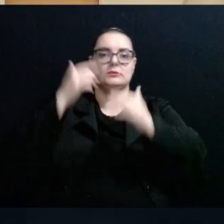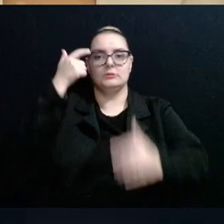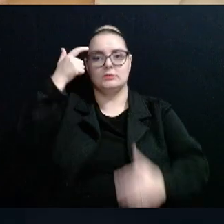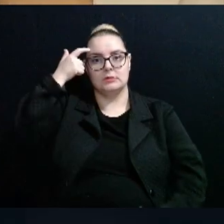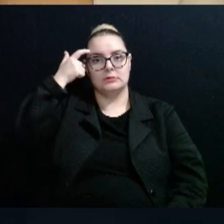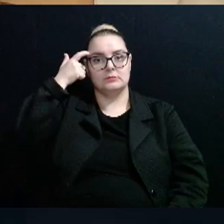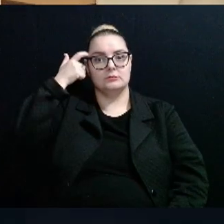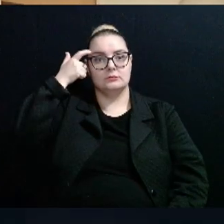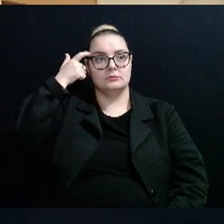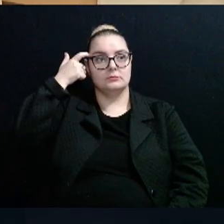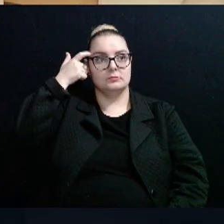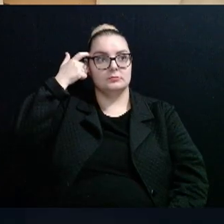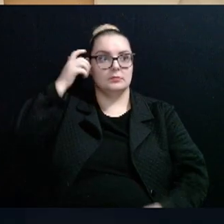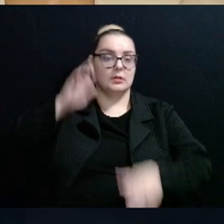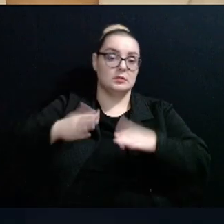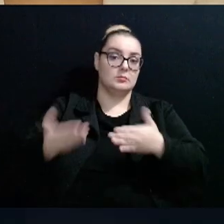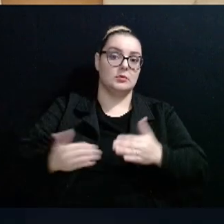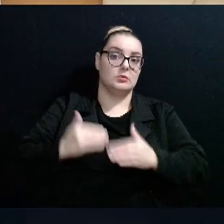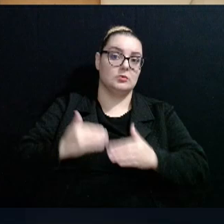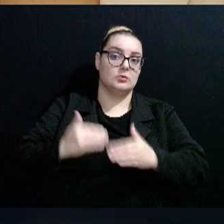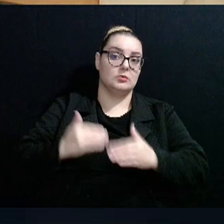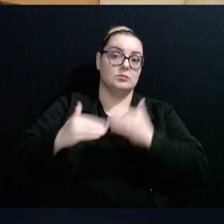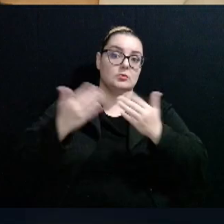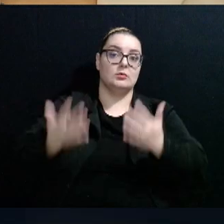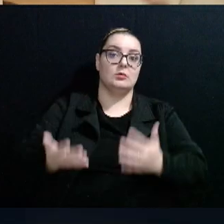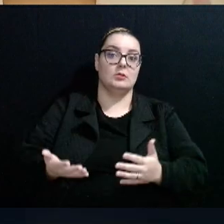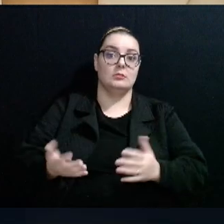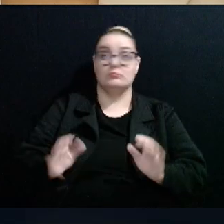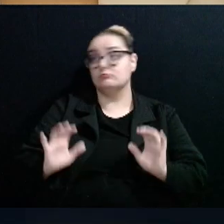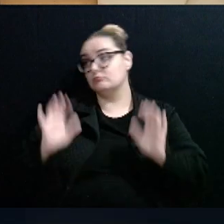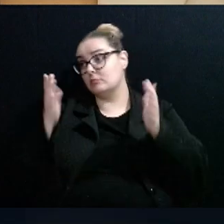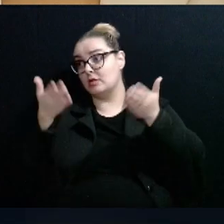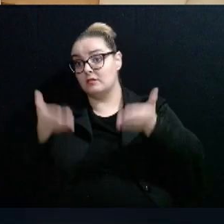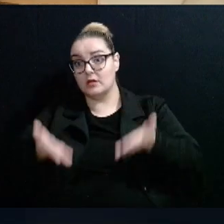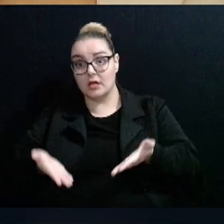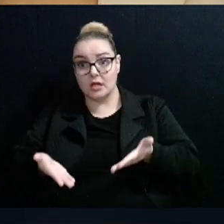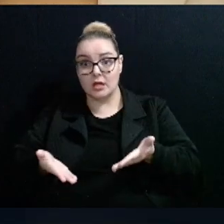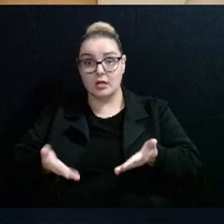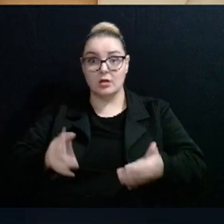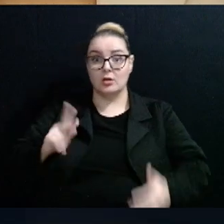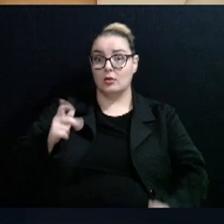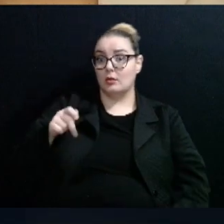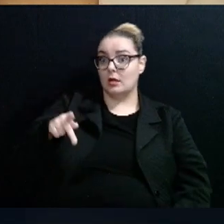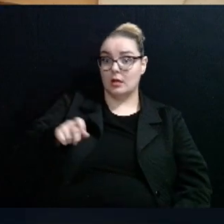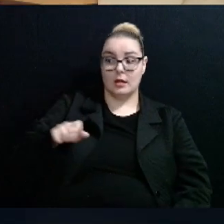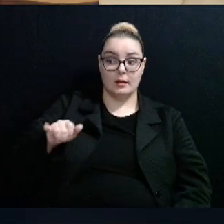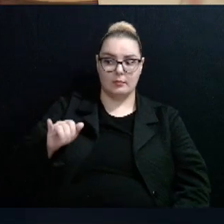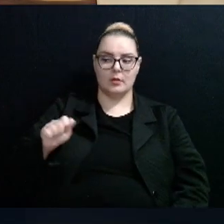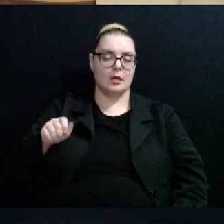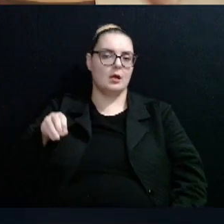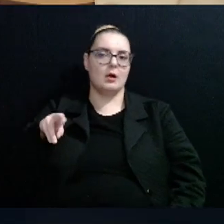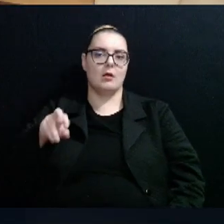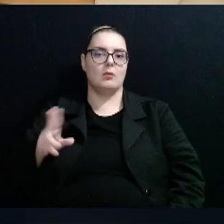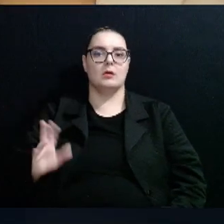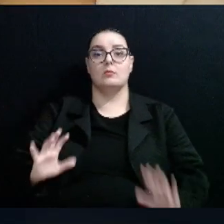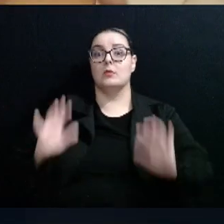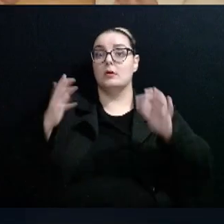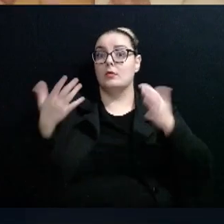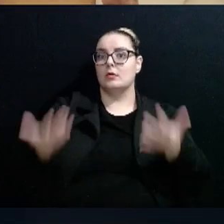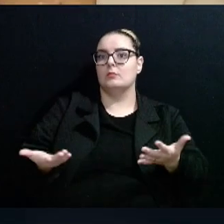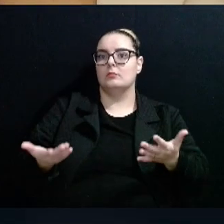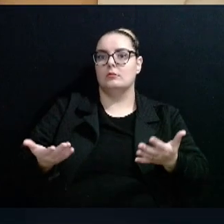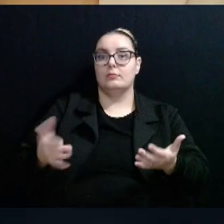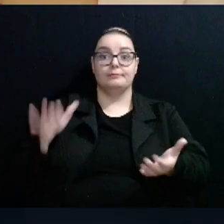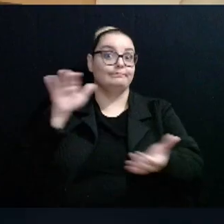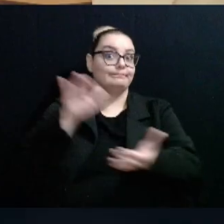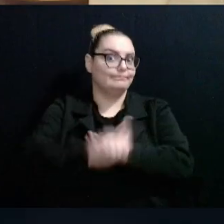no desenvolver em uma festa, em um happy hour, em uma confraternização. Casamento, se a gente